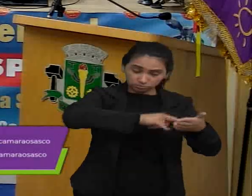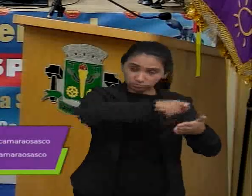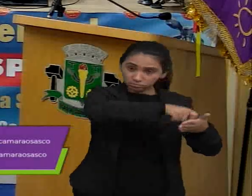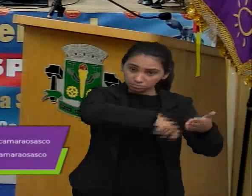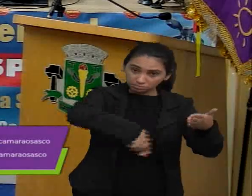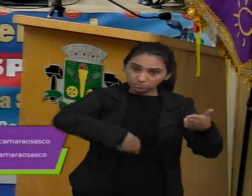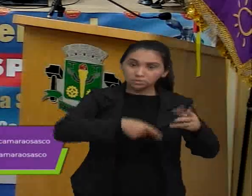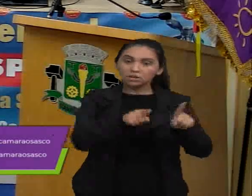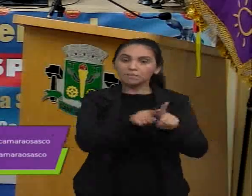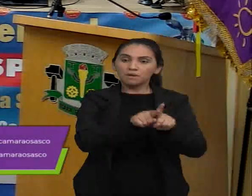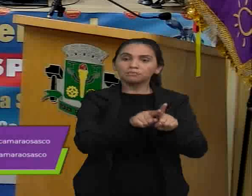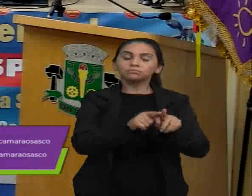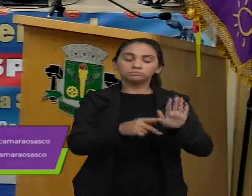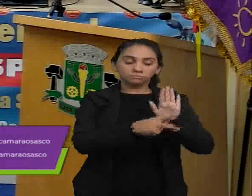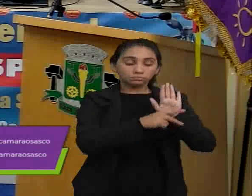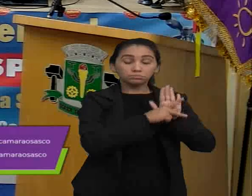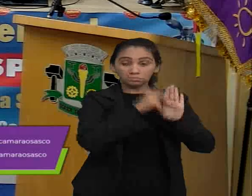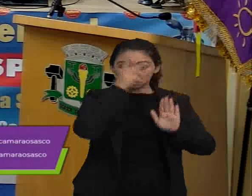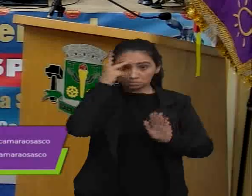efetivos presentes.